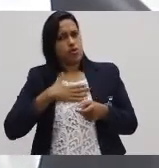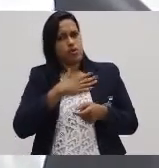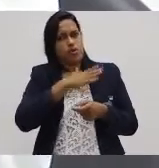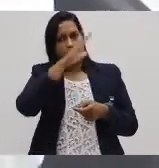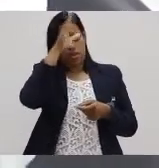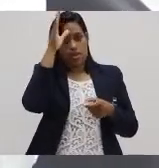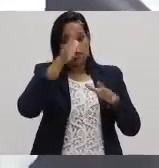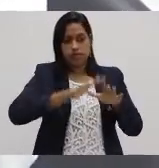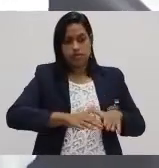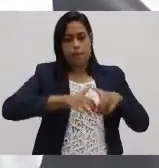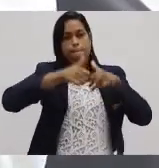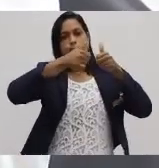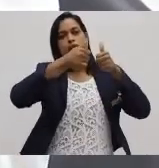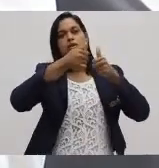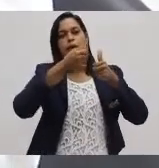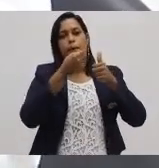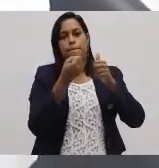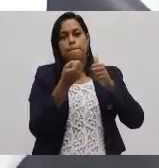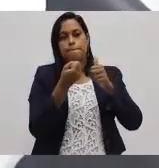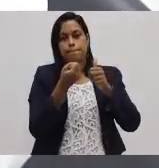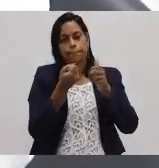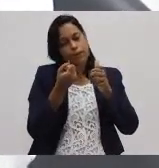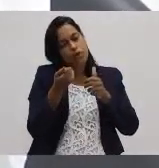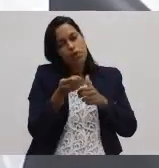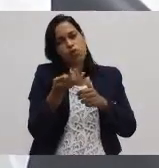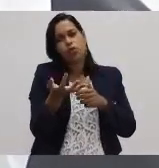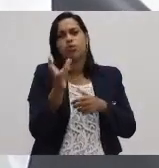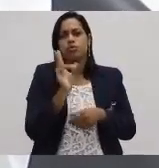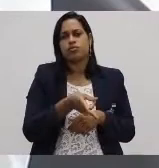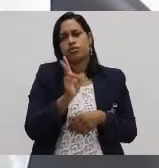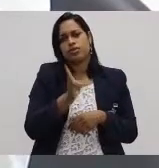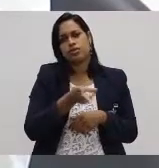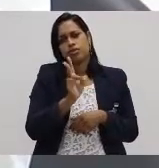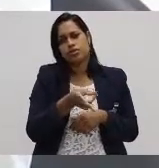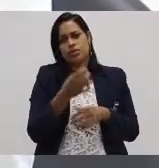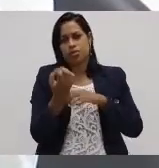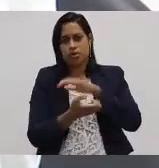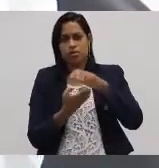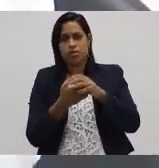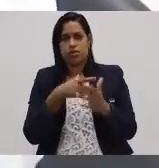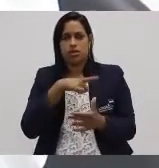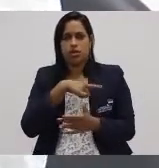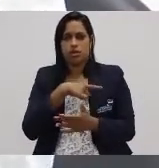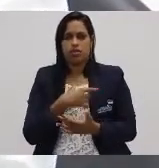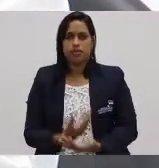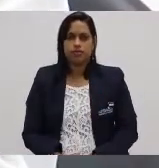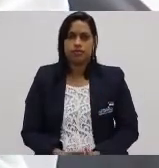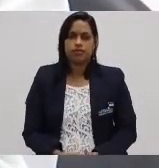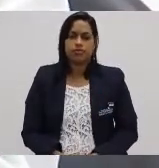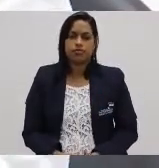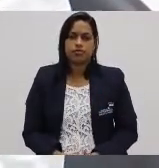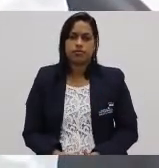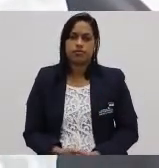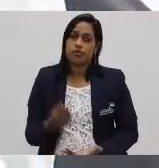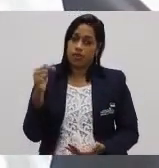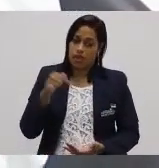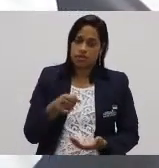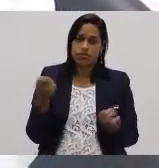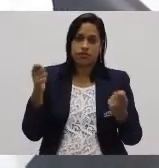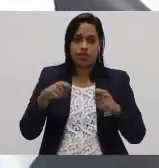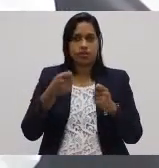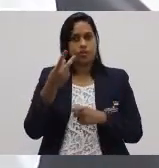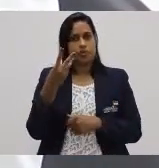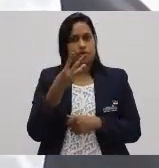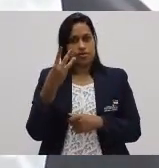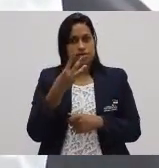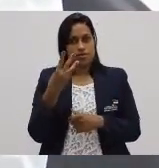melhor produto, o melhor serviço possível que a sua empresa possa fornecer. E é isso aí, pessoal. Essa foi a nossa